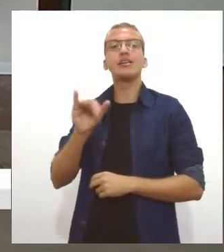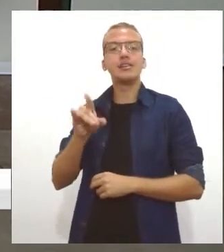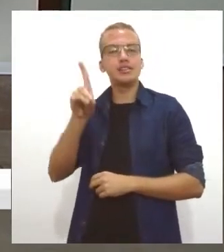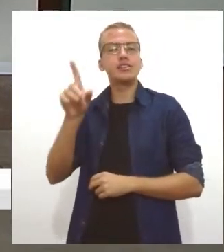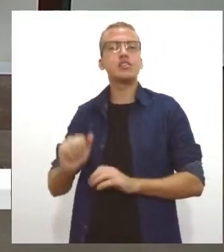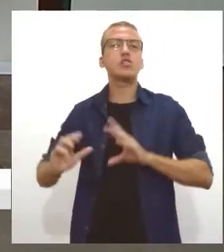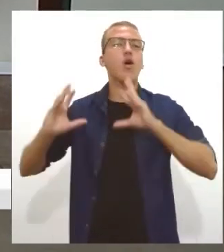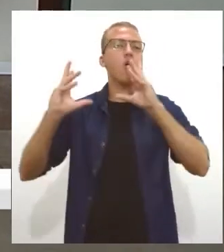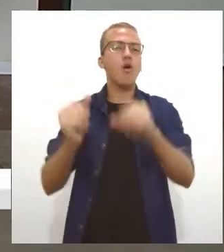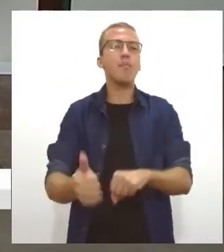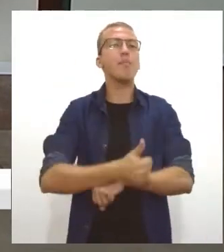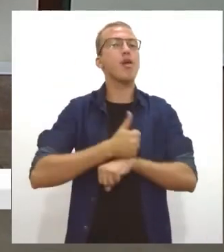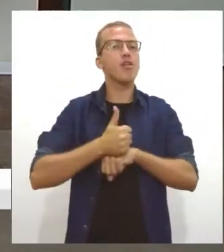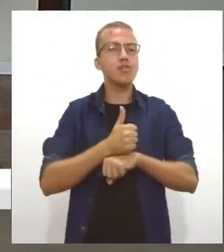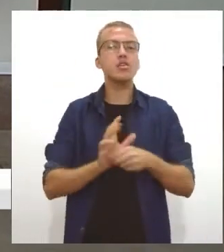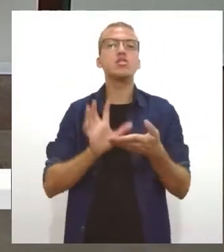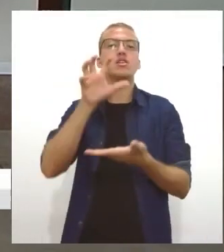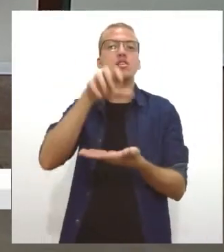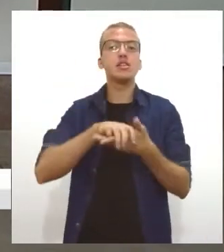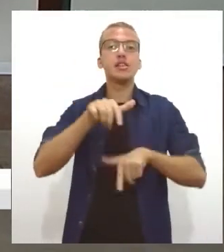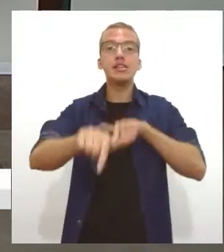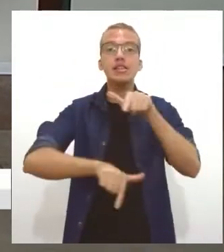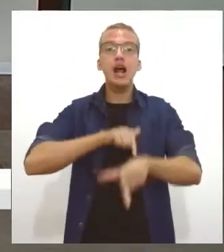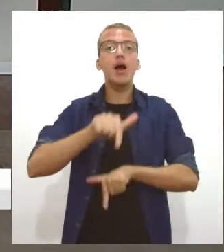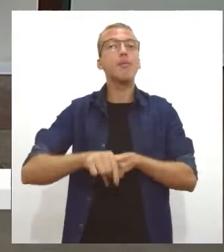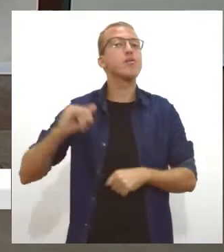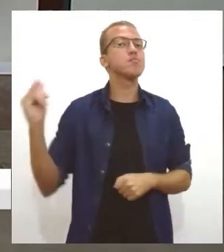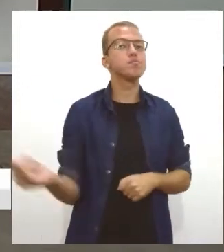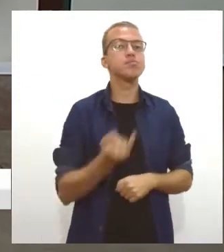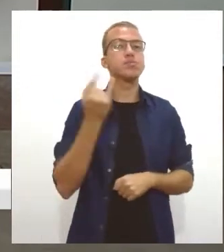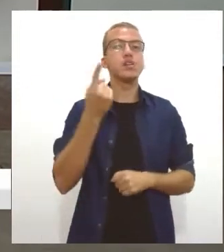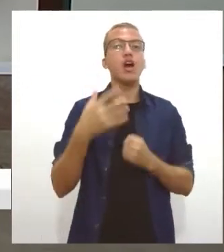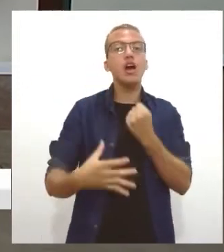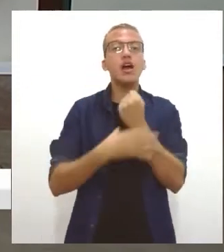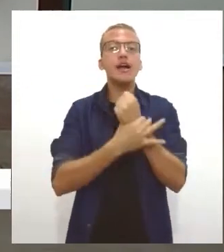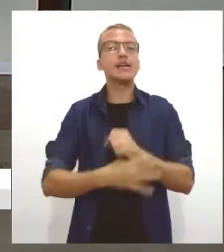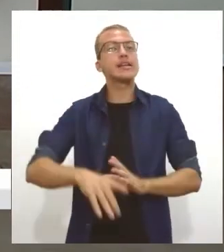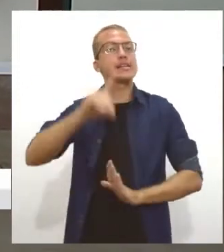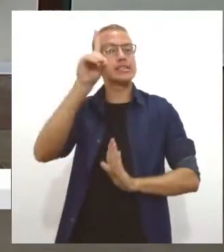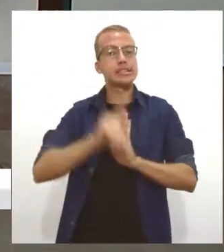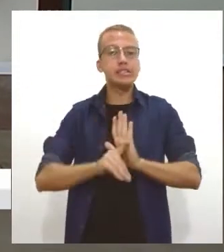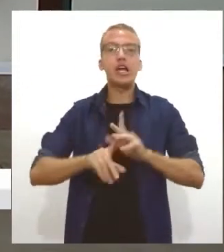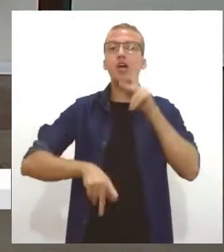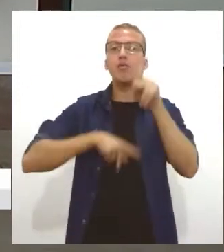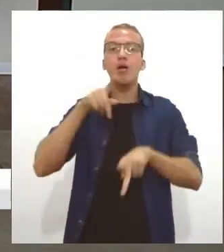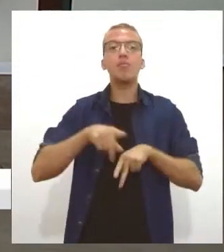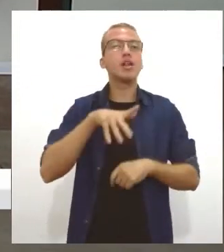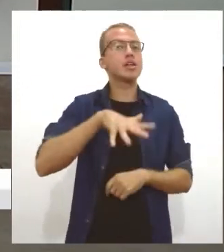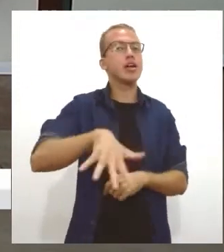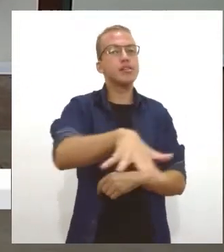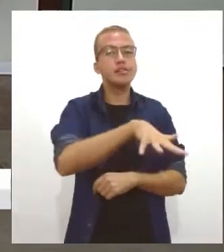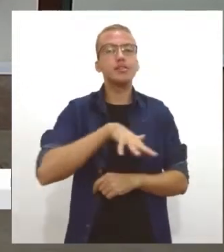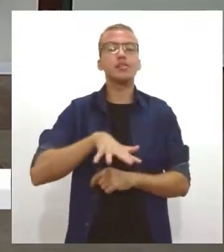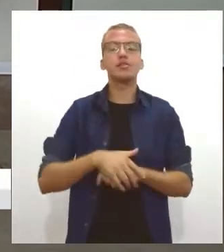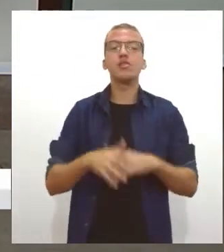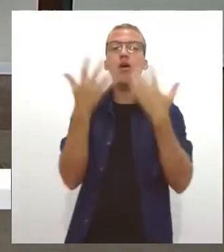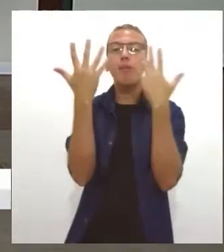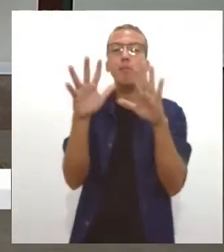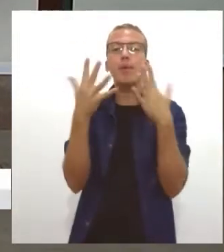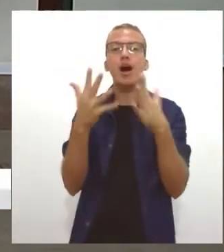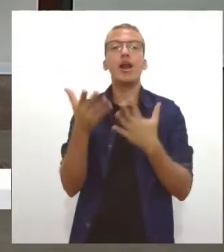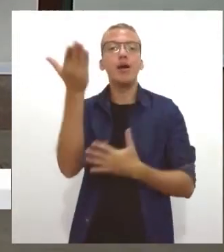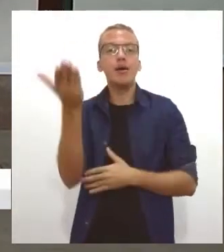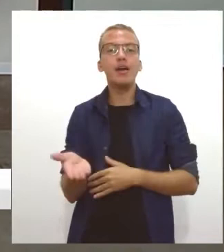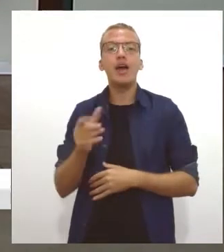tão importante para a gente, que garante direitos para a população. E parabéns, Aparecida,